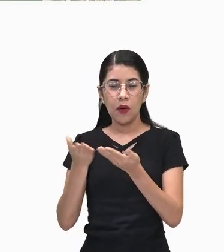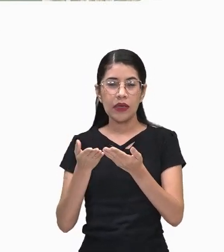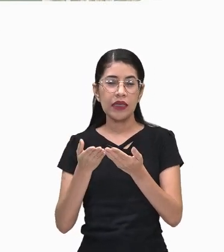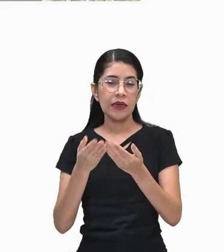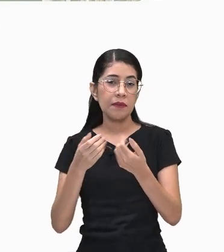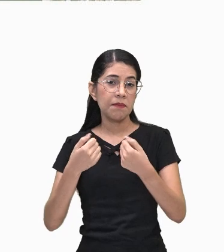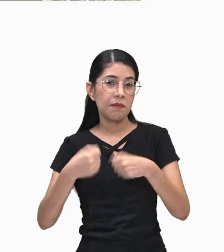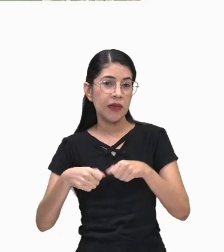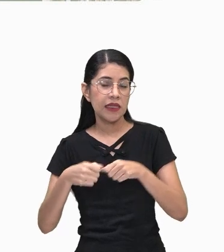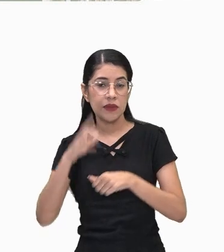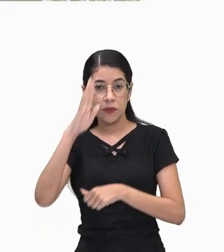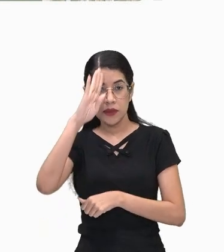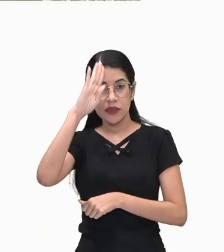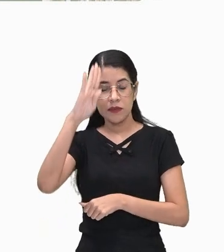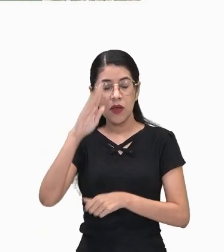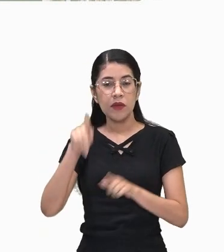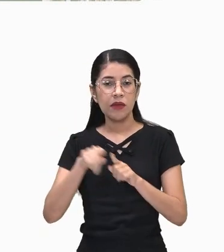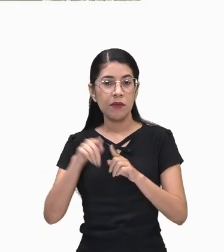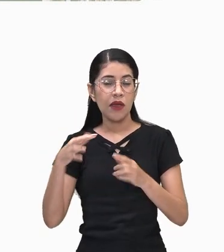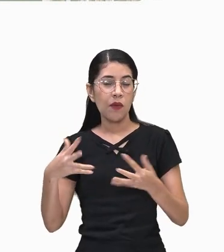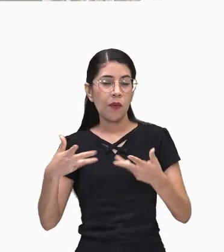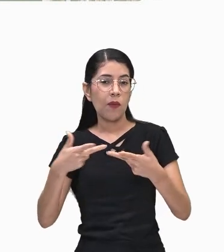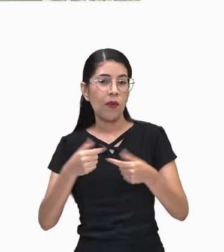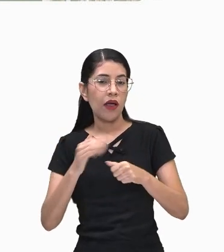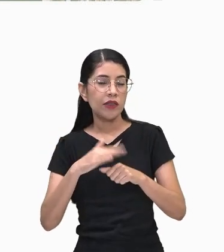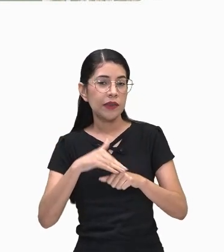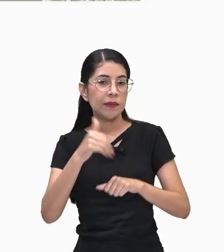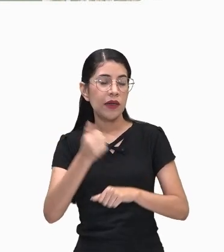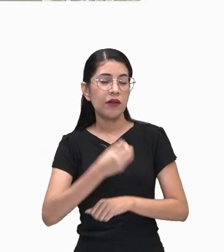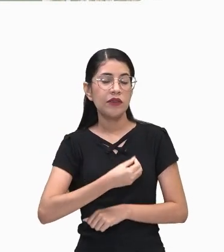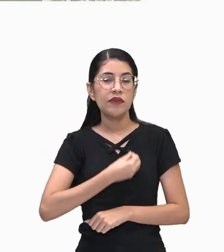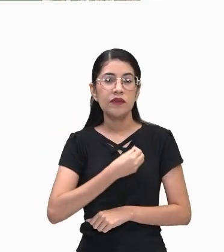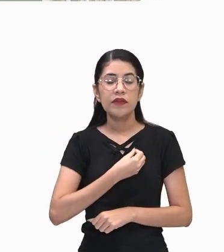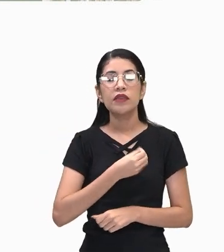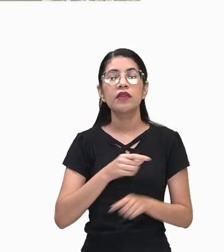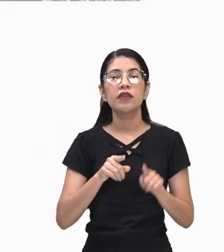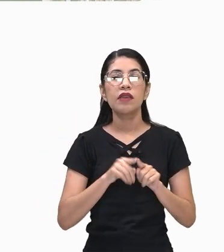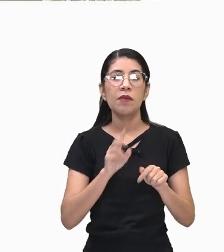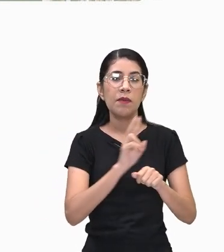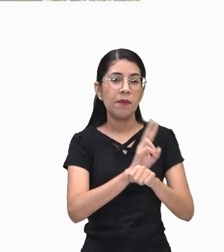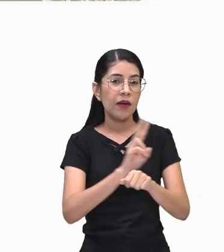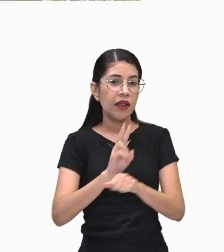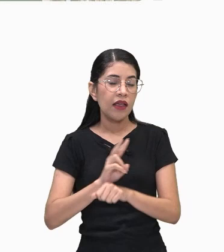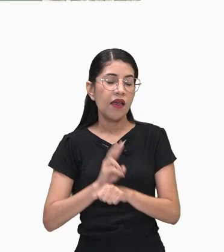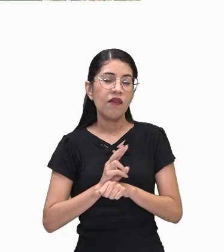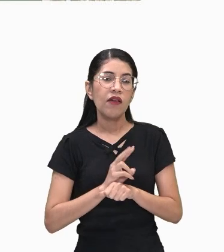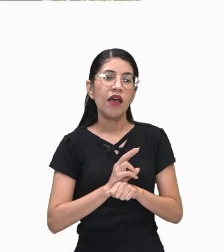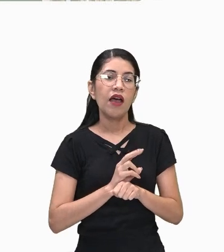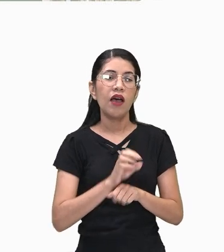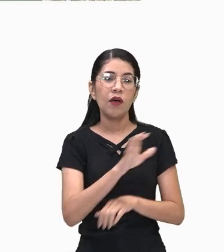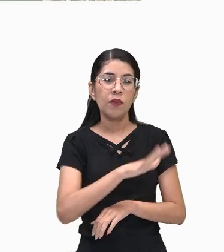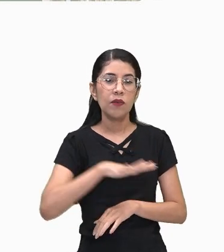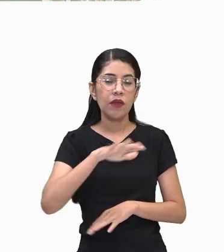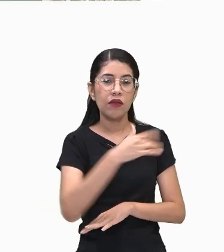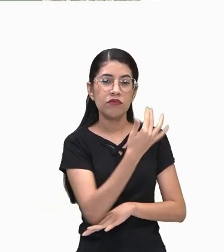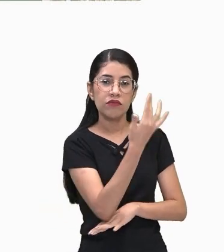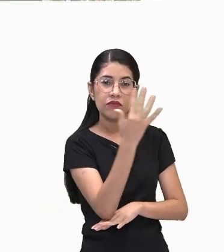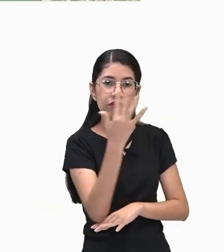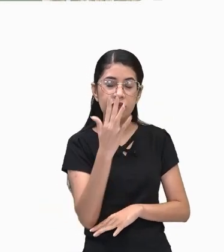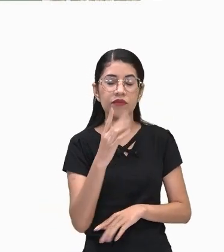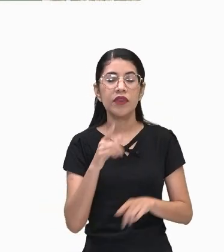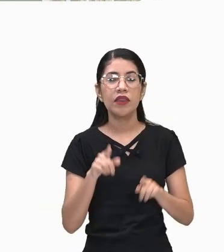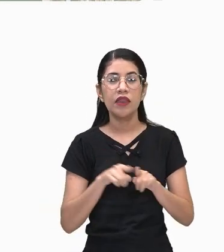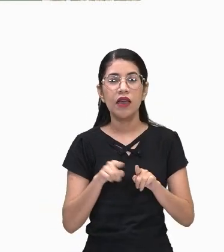cidade, garantir uma melhor qualidade de vida na cidade, preservar e restaurar os sistemas ambientais, promover